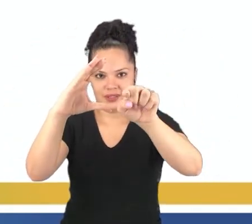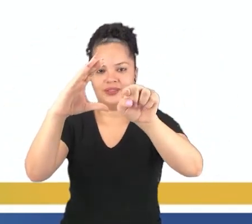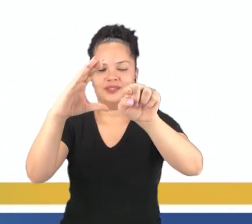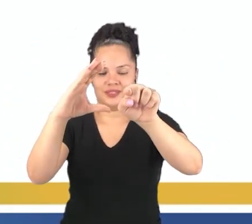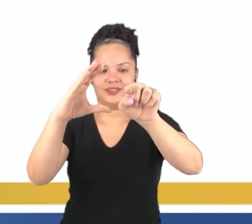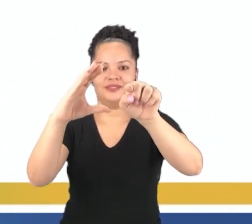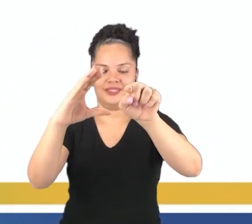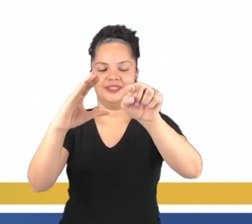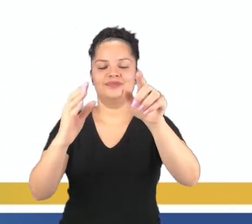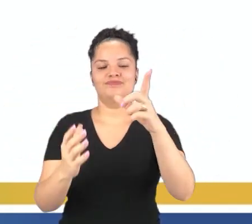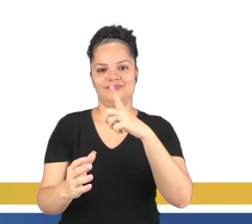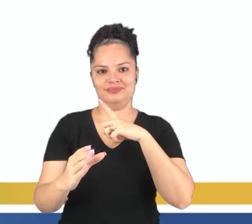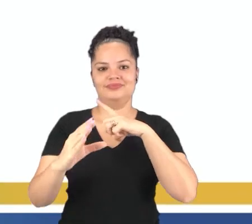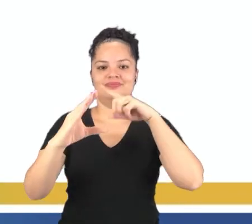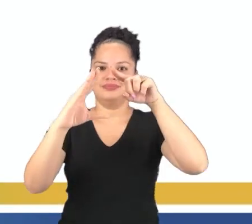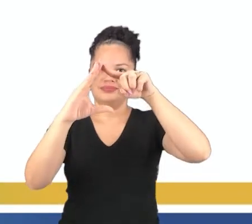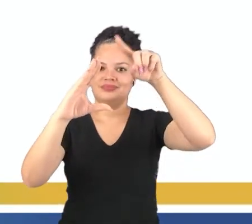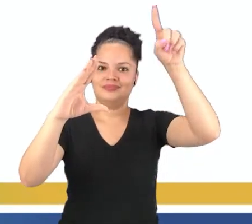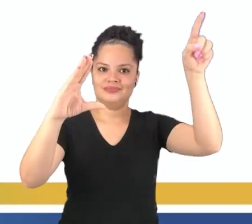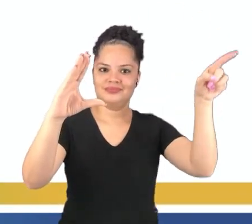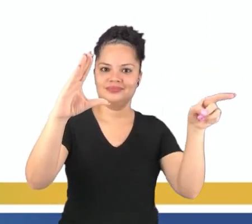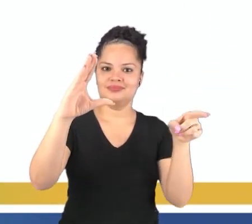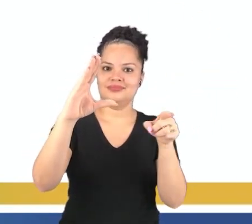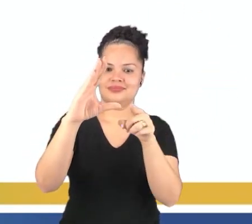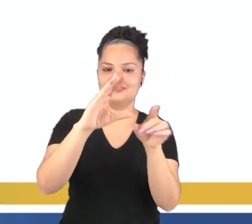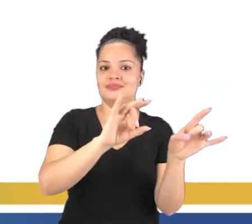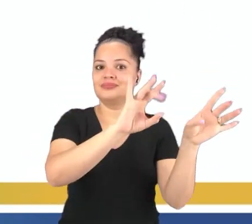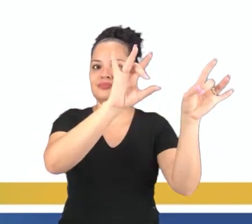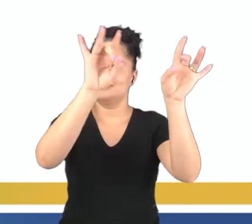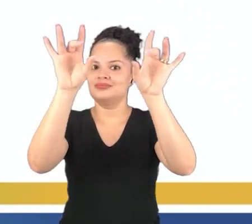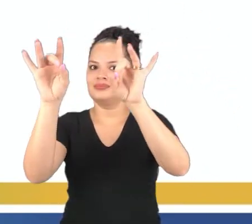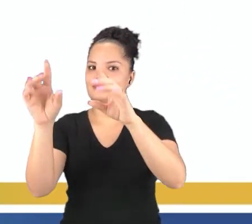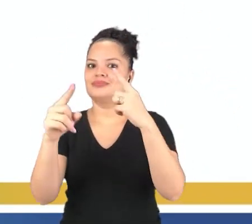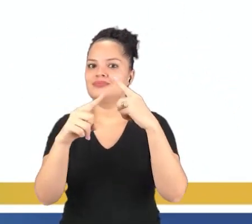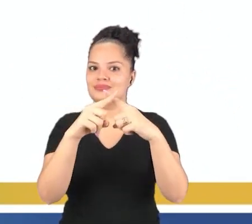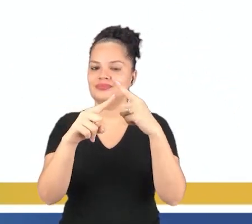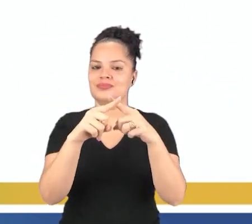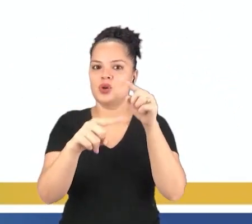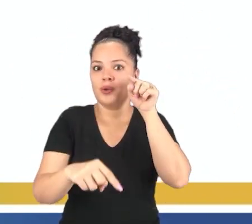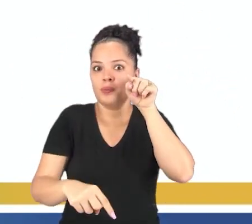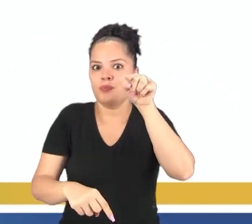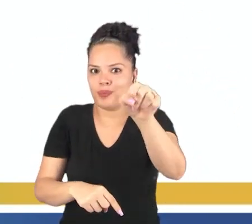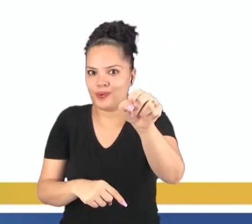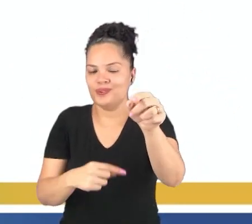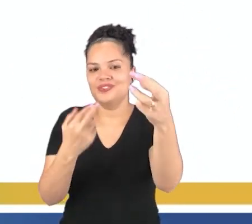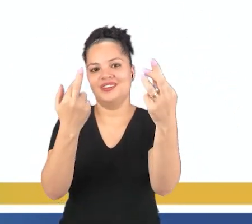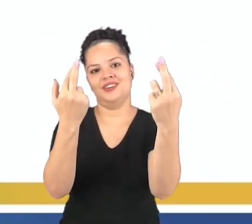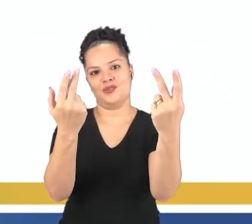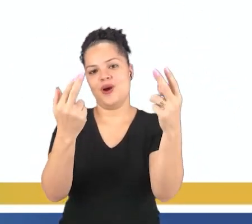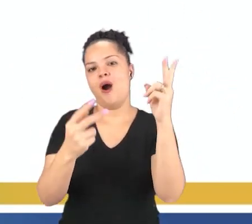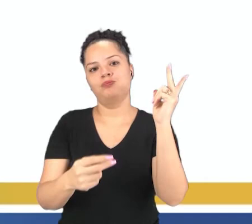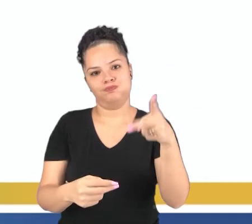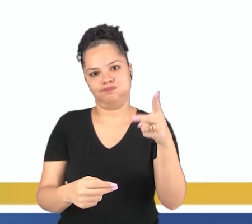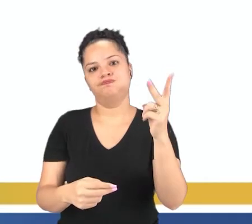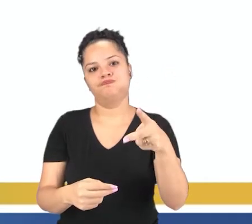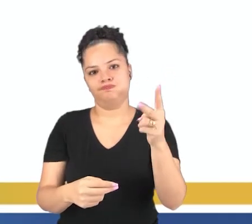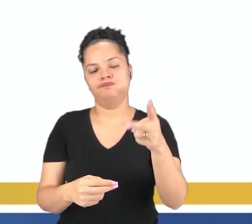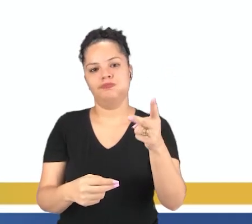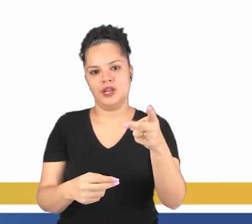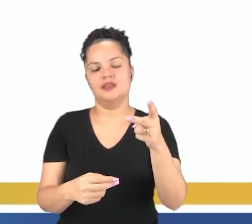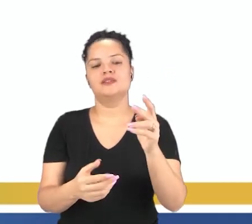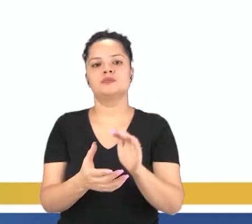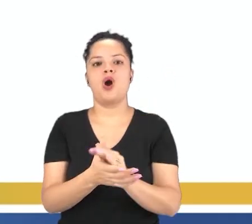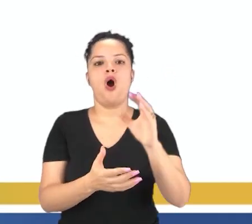caso, são circunferências internas especiais, porque elas possuem o mesmo ponto em comum. Então aqui eu tenho um exemplo de